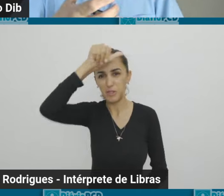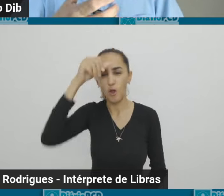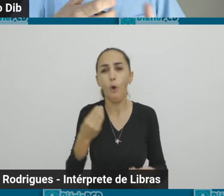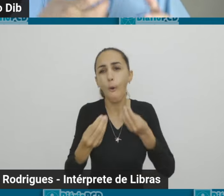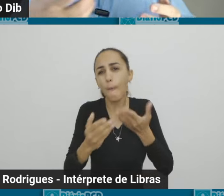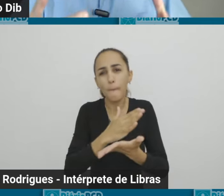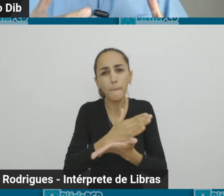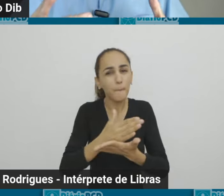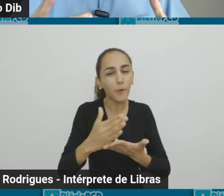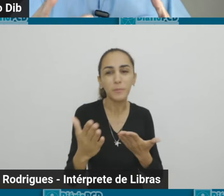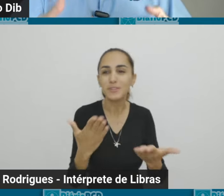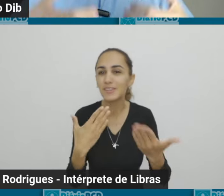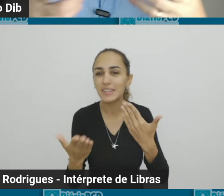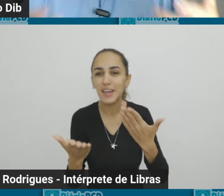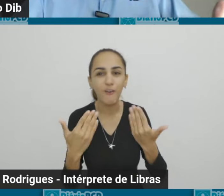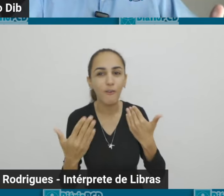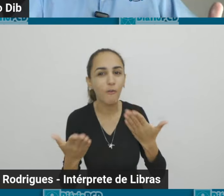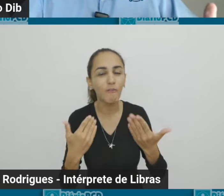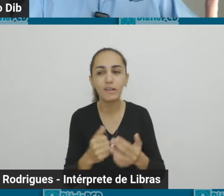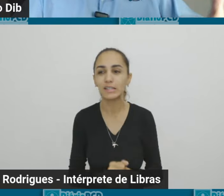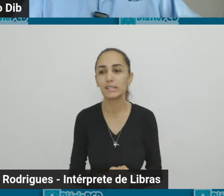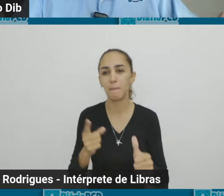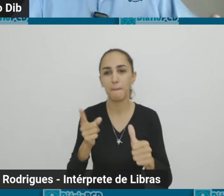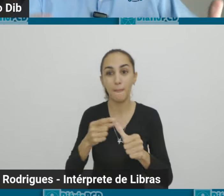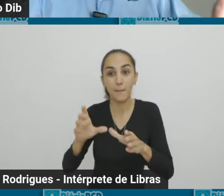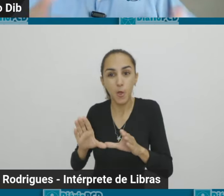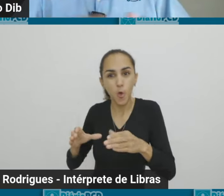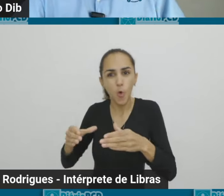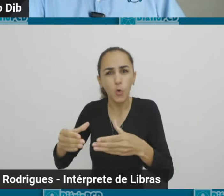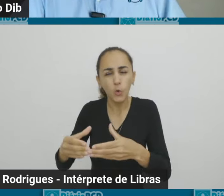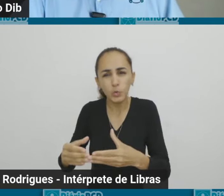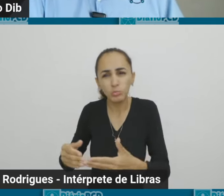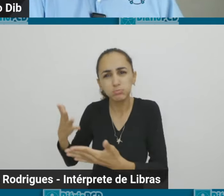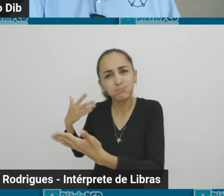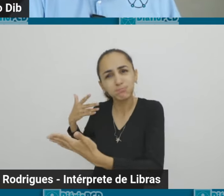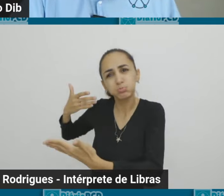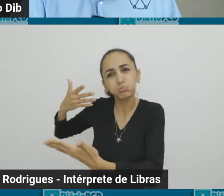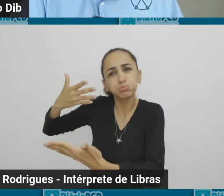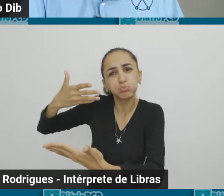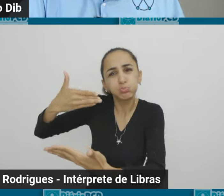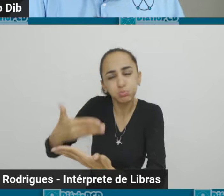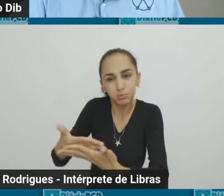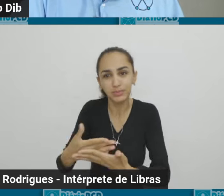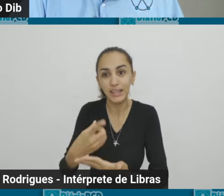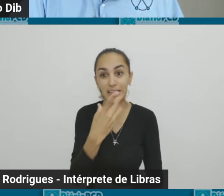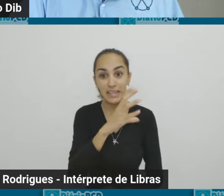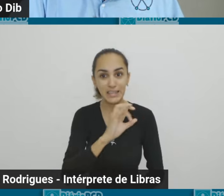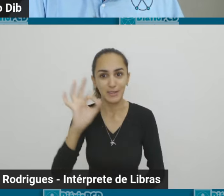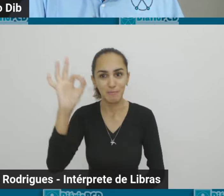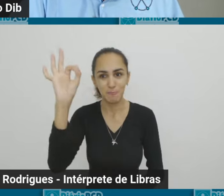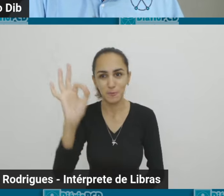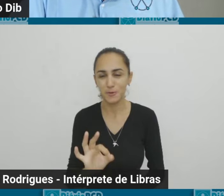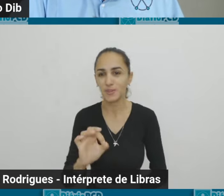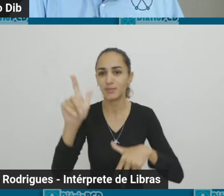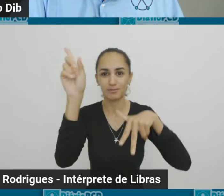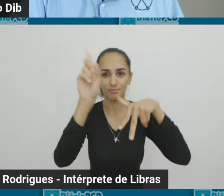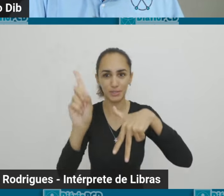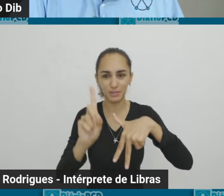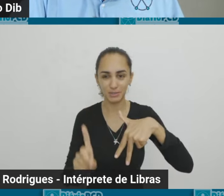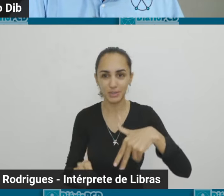conversa para vocês terem a primeira chapa historicamente 100% formada por pessoas com deficiência nas